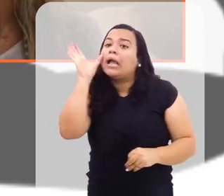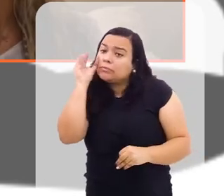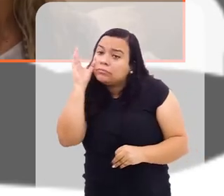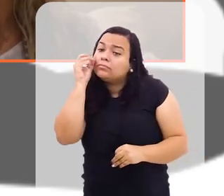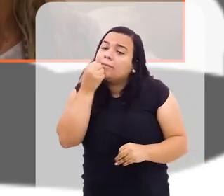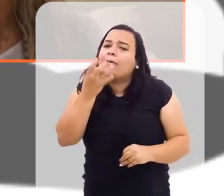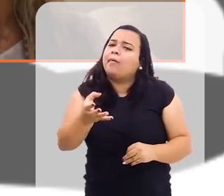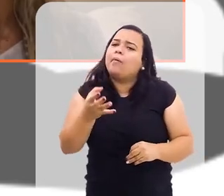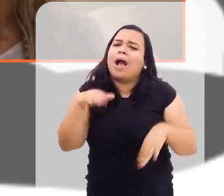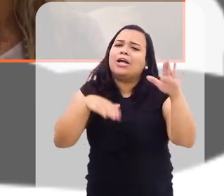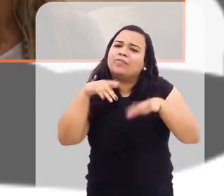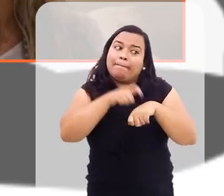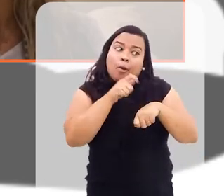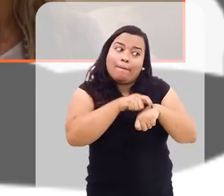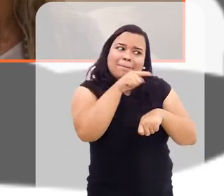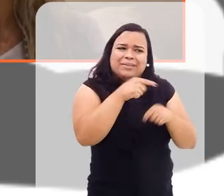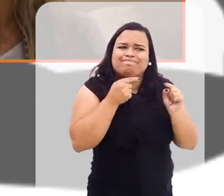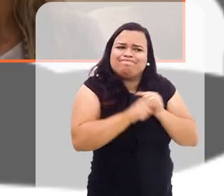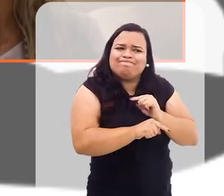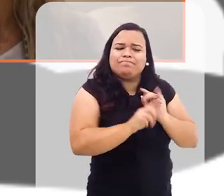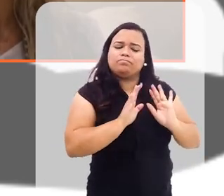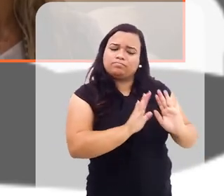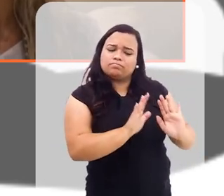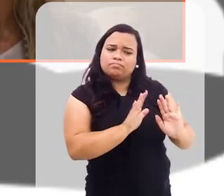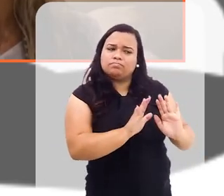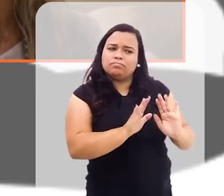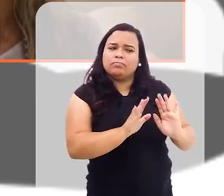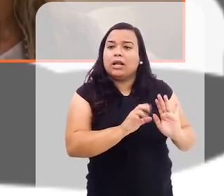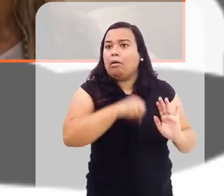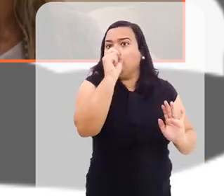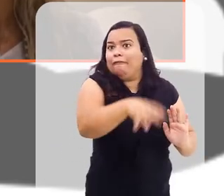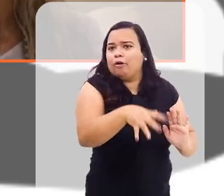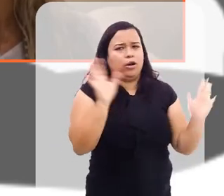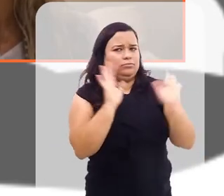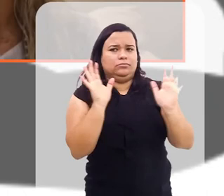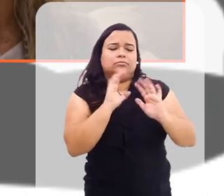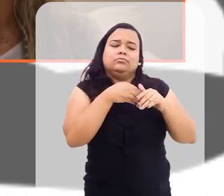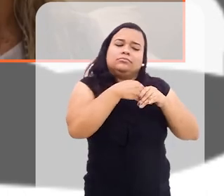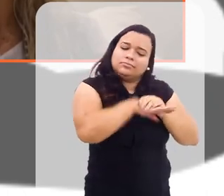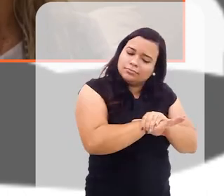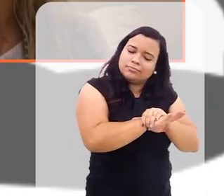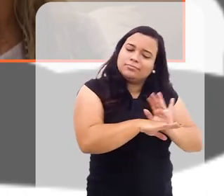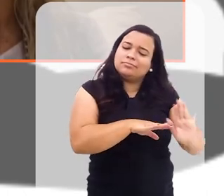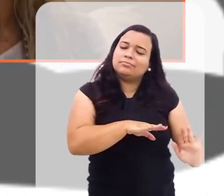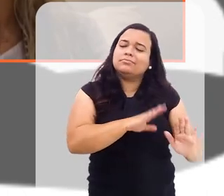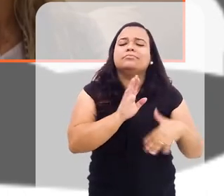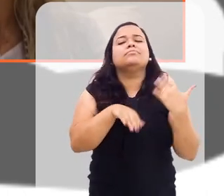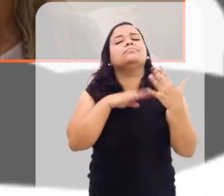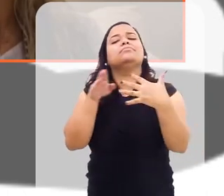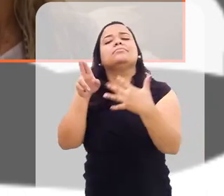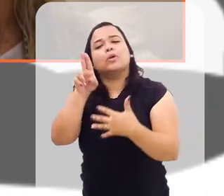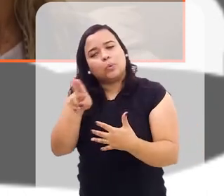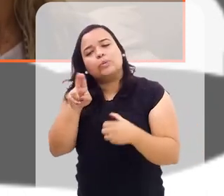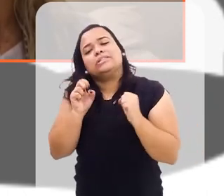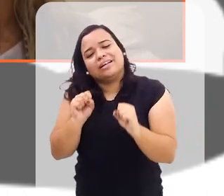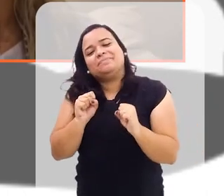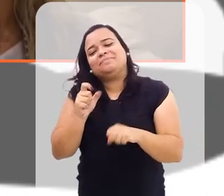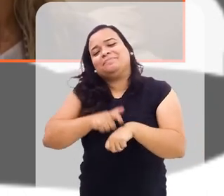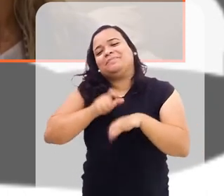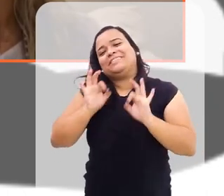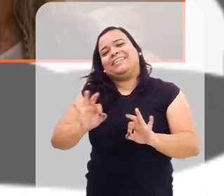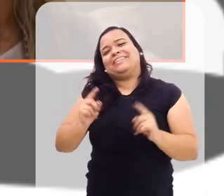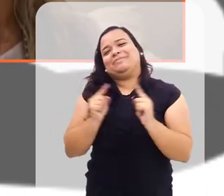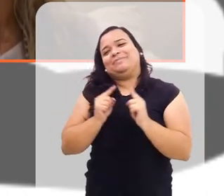para um determinado momento, mas pode ser para um outro. Então, eu acho que nada é descartado, entendeu? Tudo pode ser utilizado no